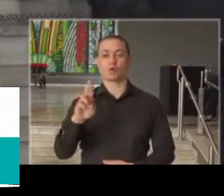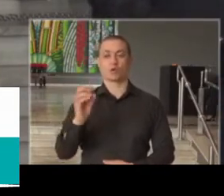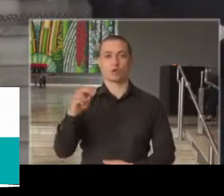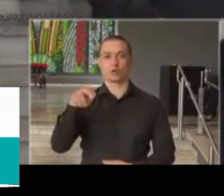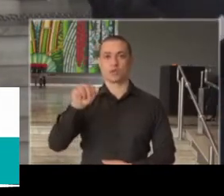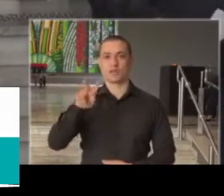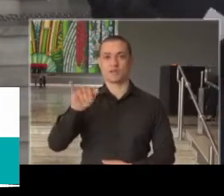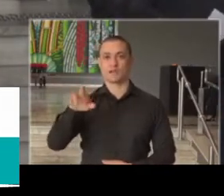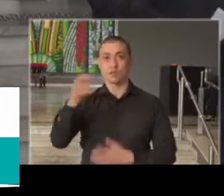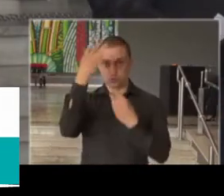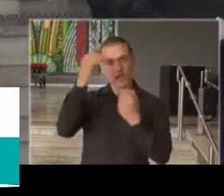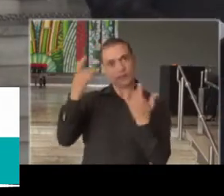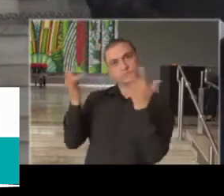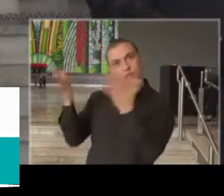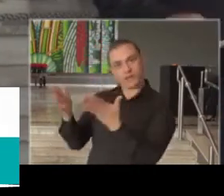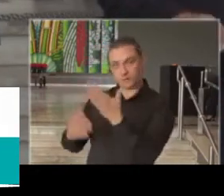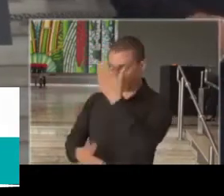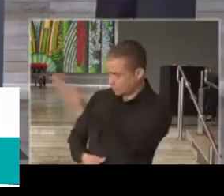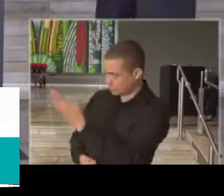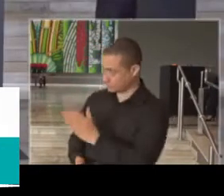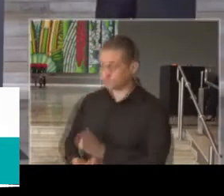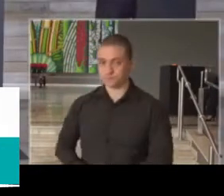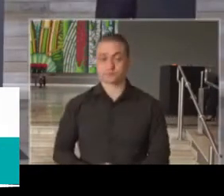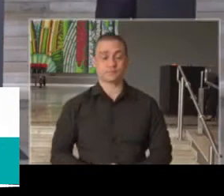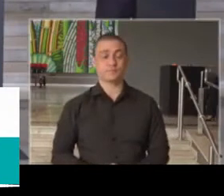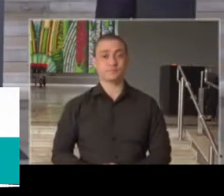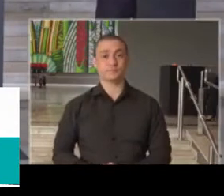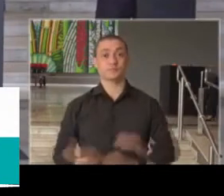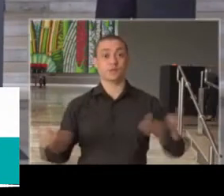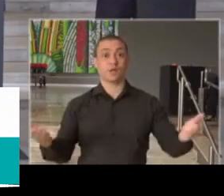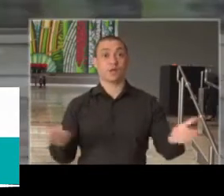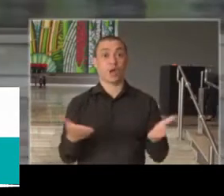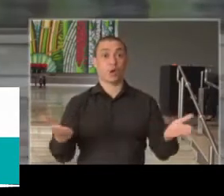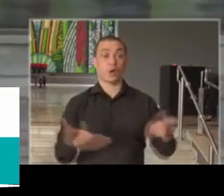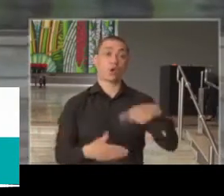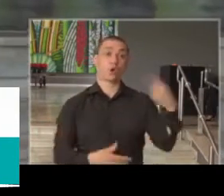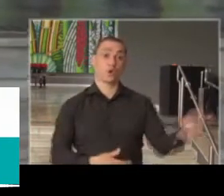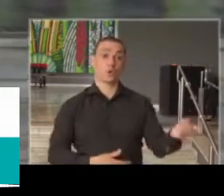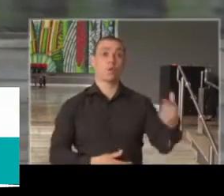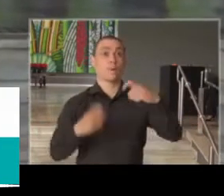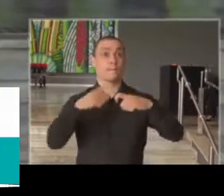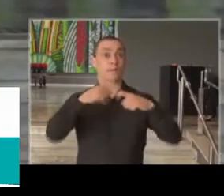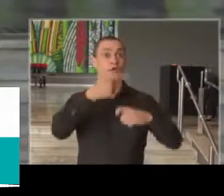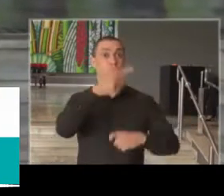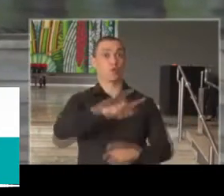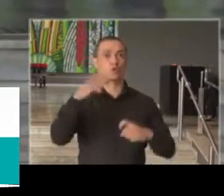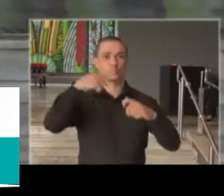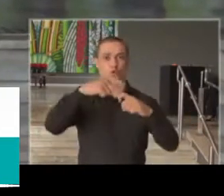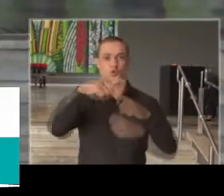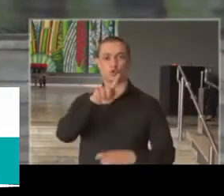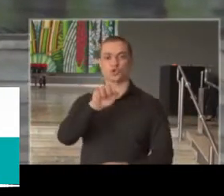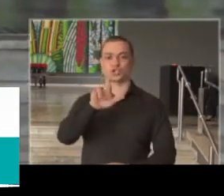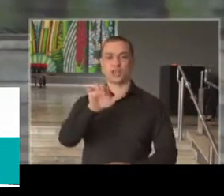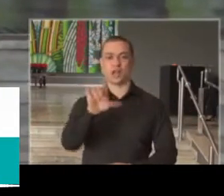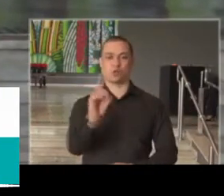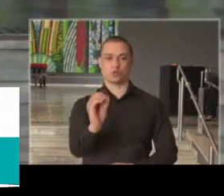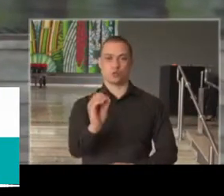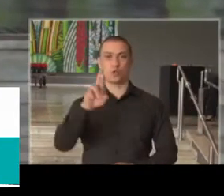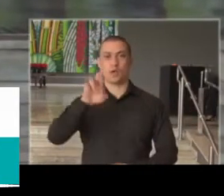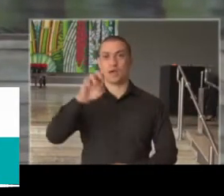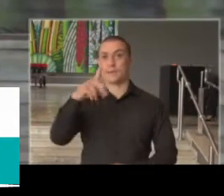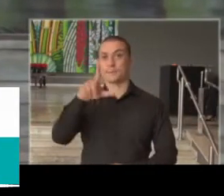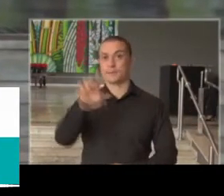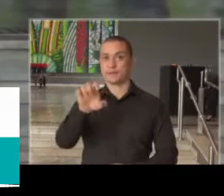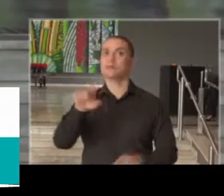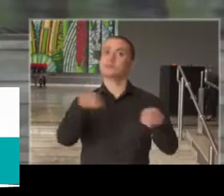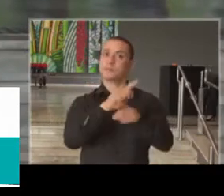saopaulo.sp.gov.br/coronavírus. Obrigado, governador. Obrigado, Jean. Vamos agora ouvir um outro médico, o Dr. Geraldo Reppli, que integra o